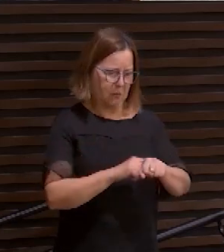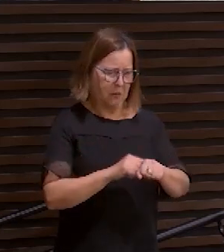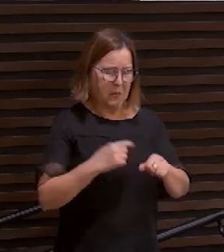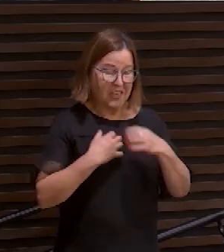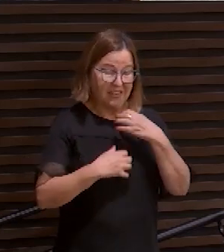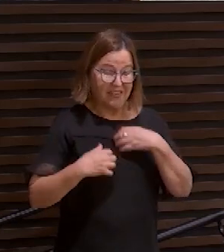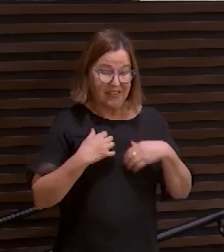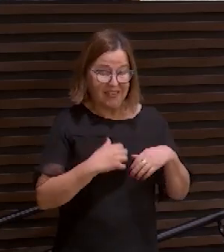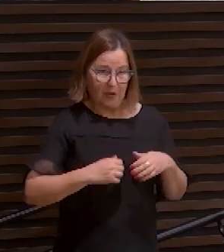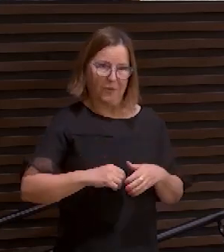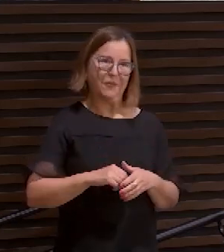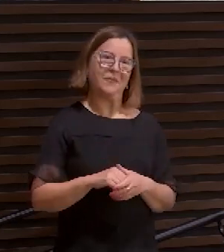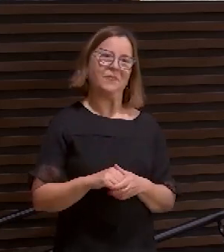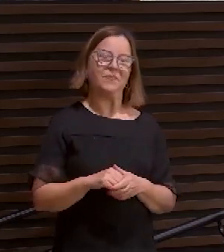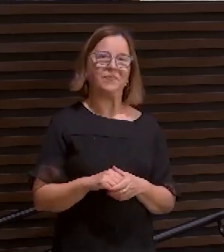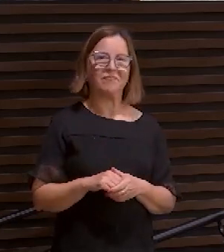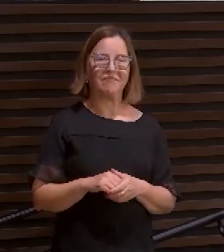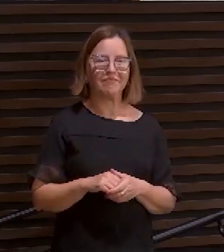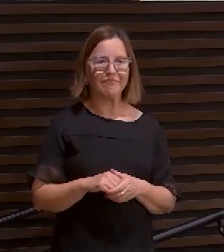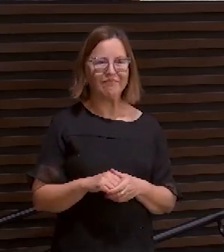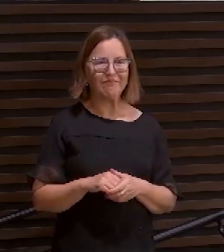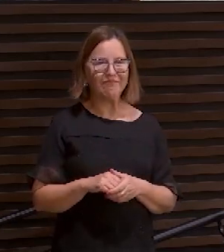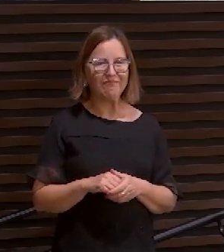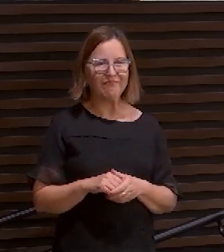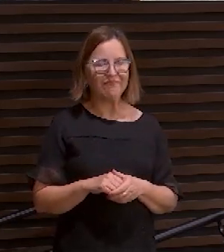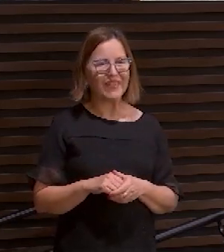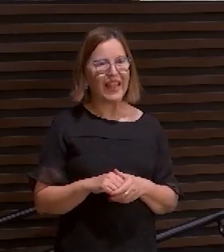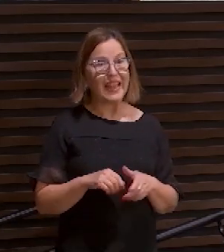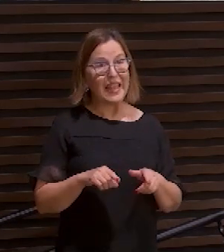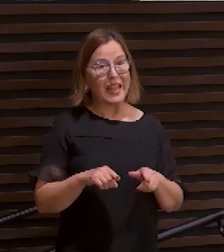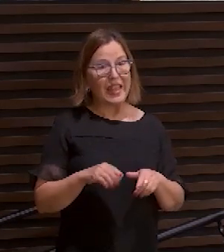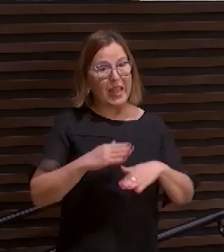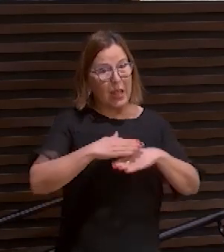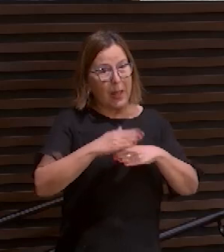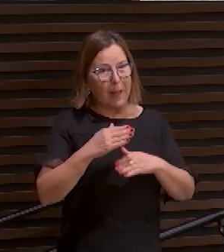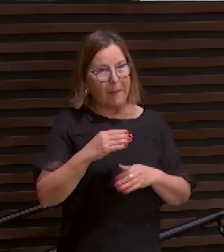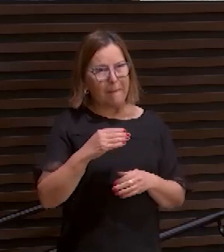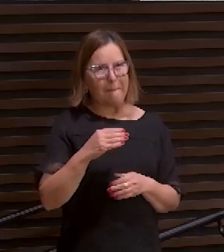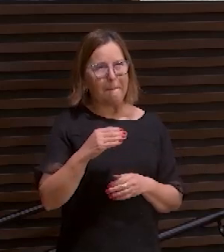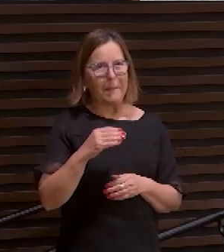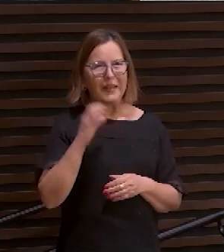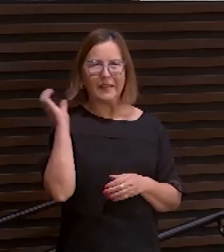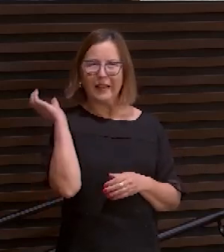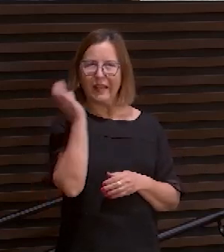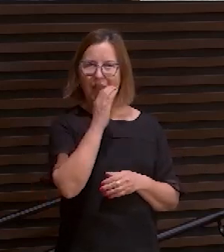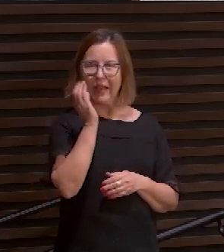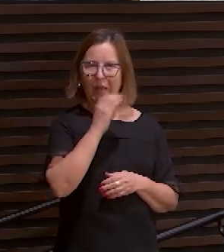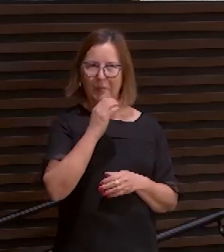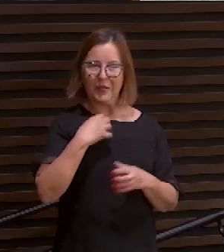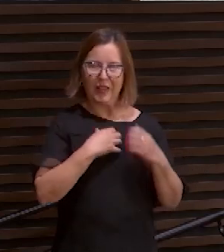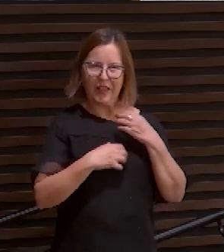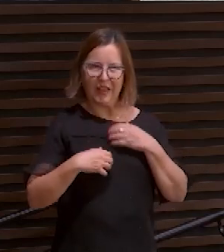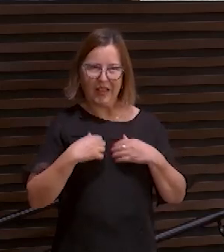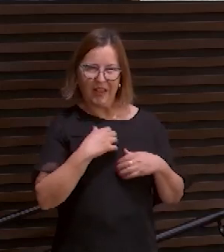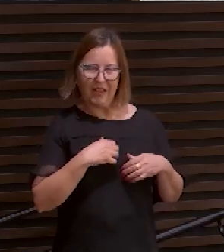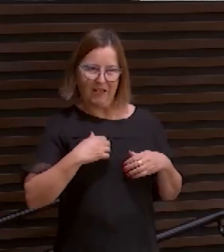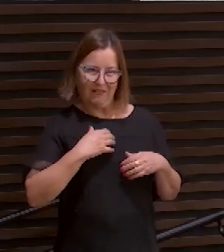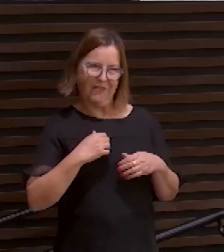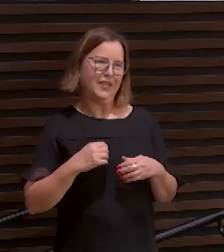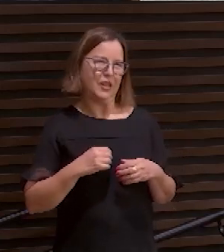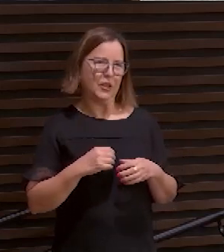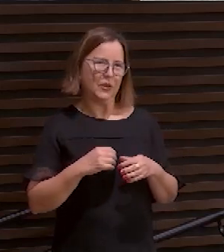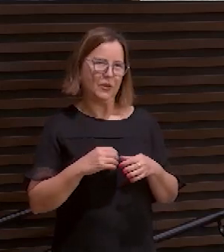mais breves as longas e mais suaves as amargas, disse